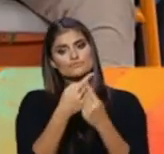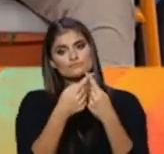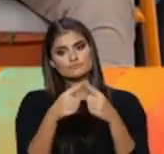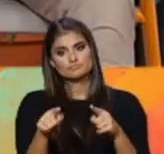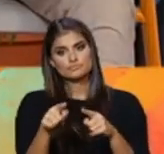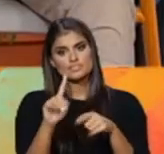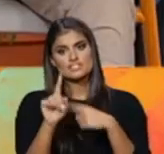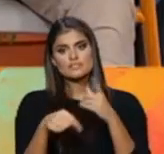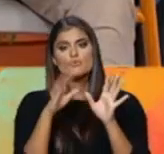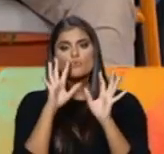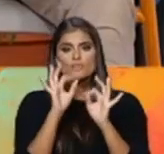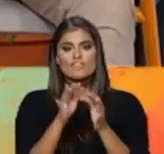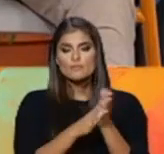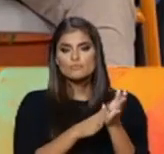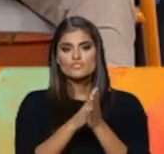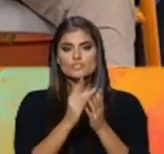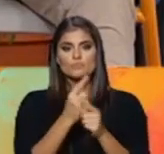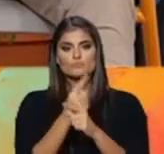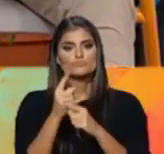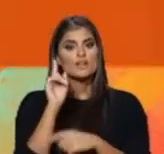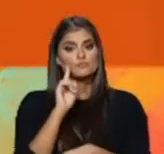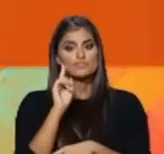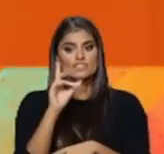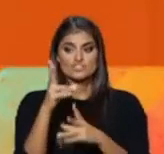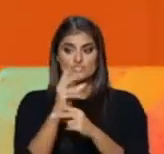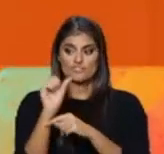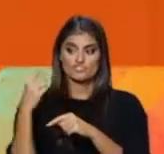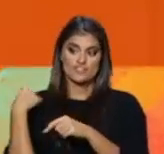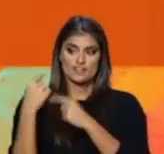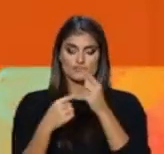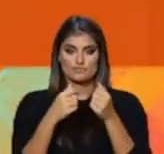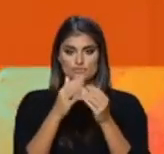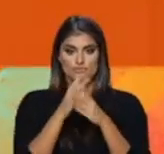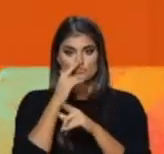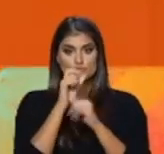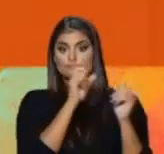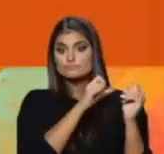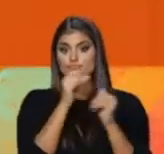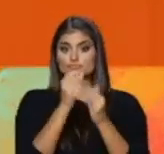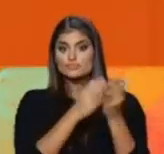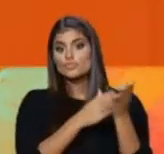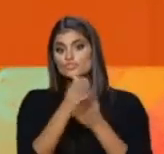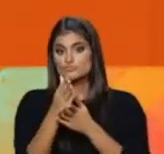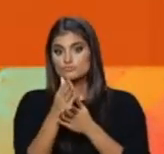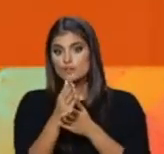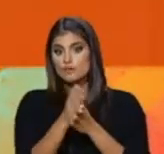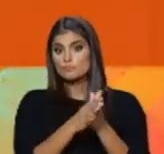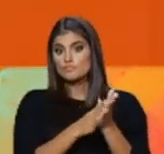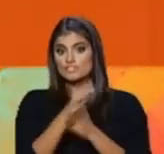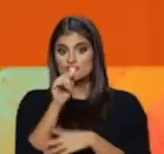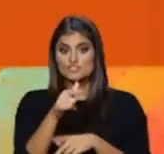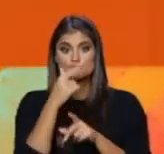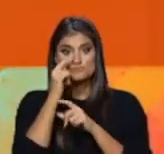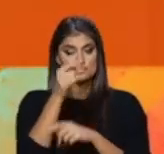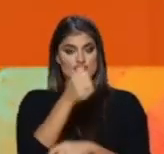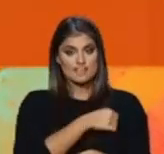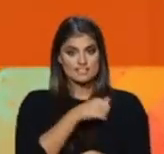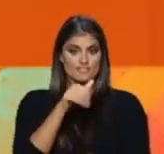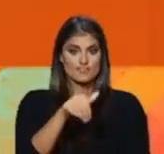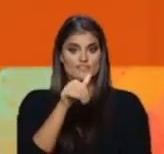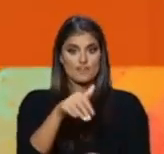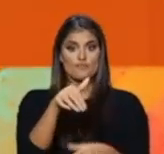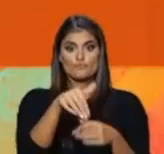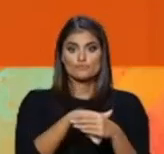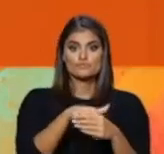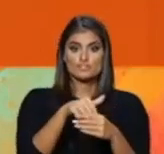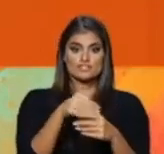sempre cuidado de pegar na deixa, que é importante para as novas gerações. Nem todas as pessoas que cantam ao desafio continuam a pegar na deixa. Por isso as pessoas lá em casa vão certamente